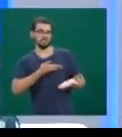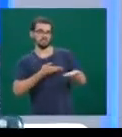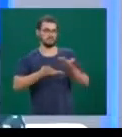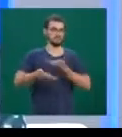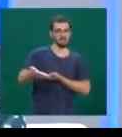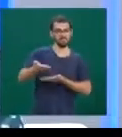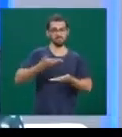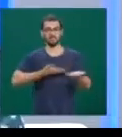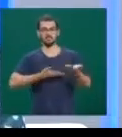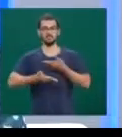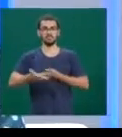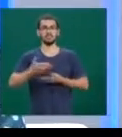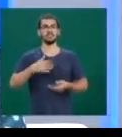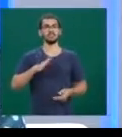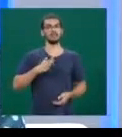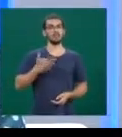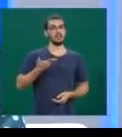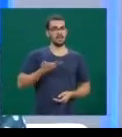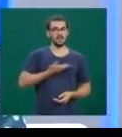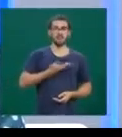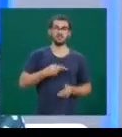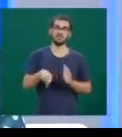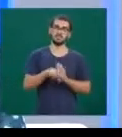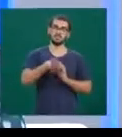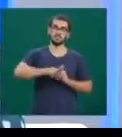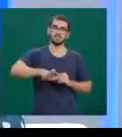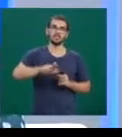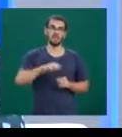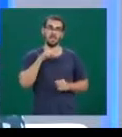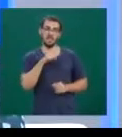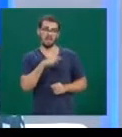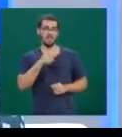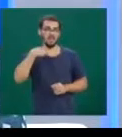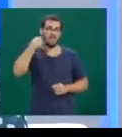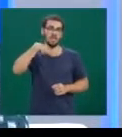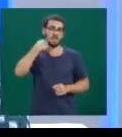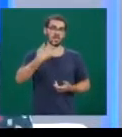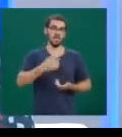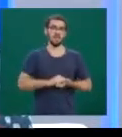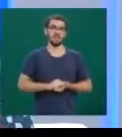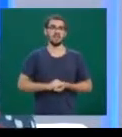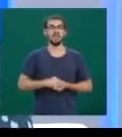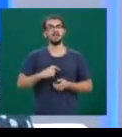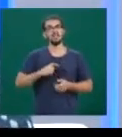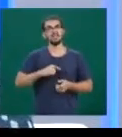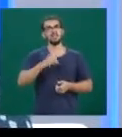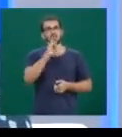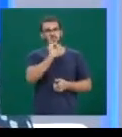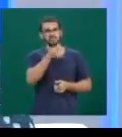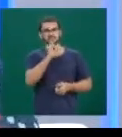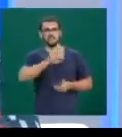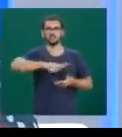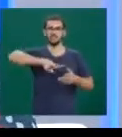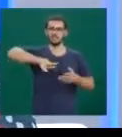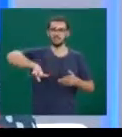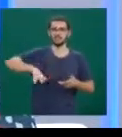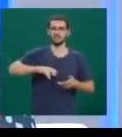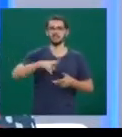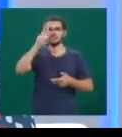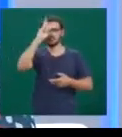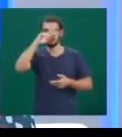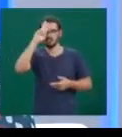amiga belíssima aqui de Uberlândia, atriz. E também vou fazer várias contações de histórias